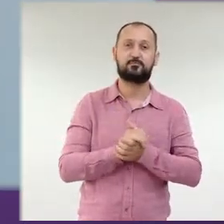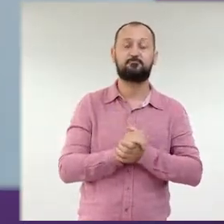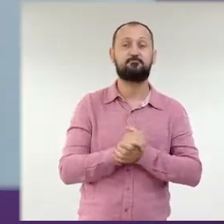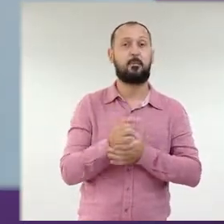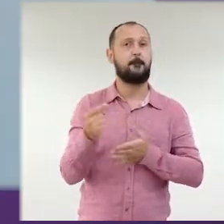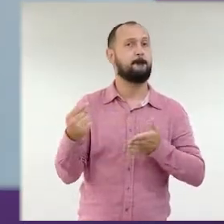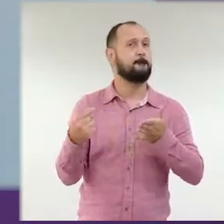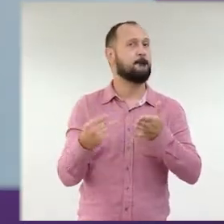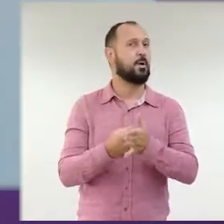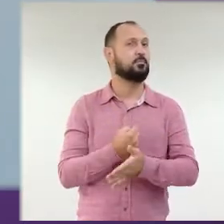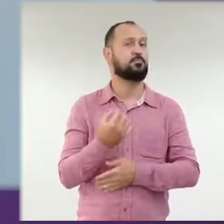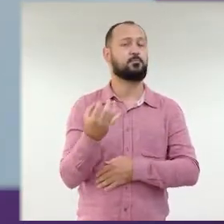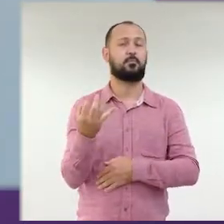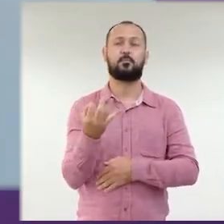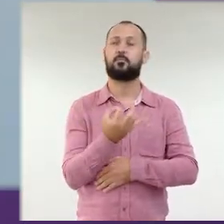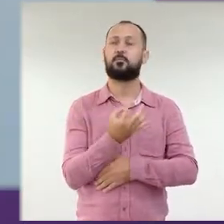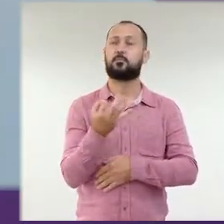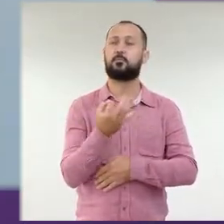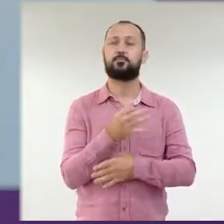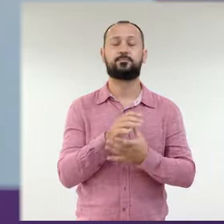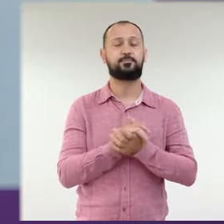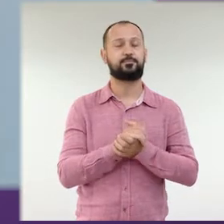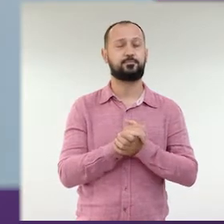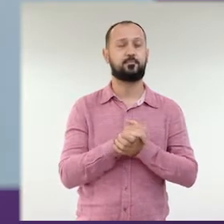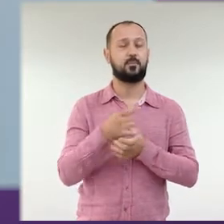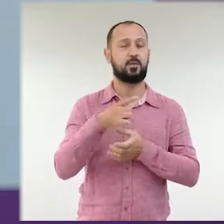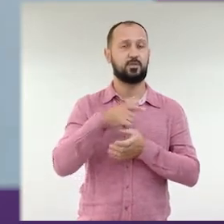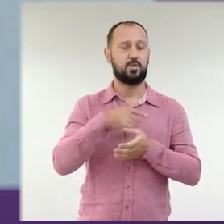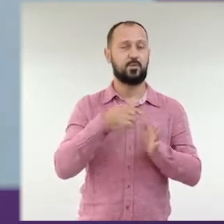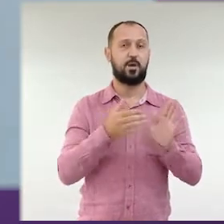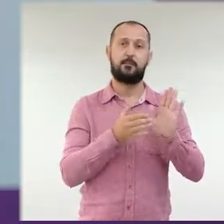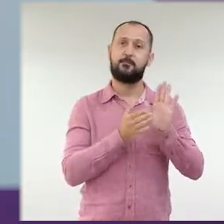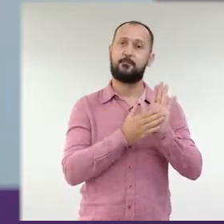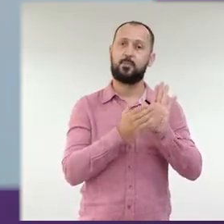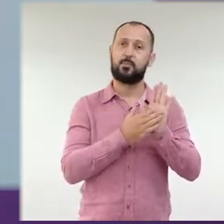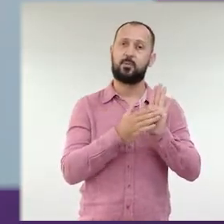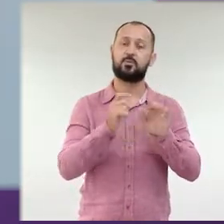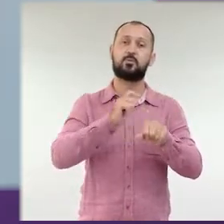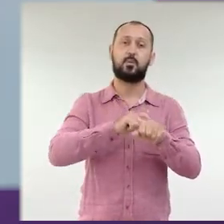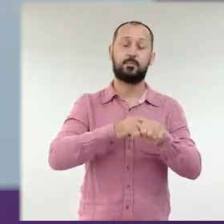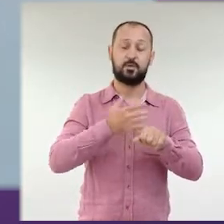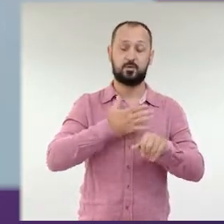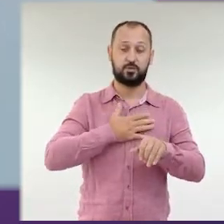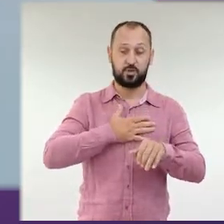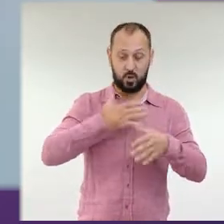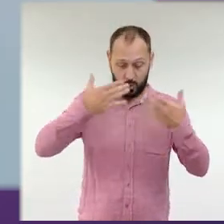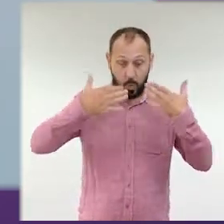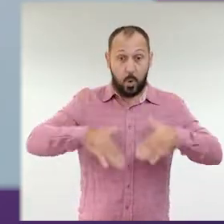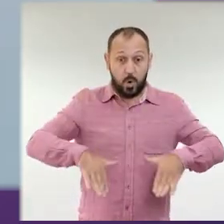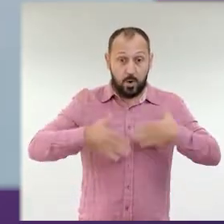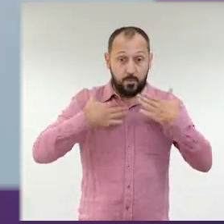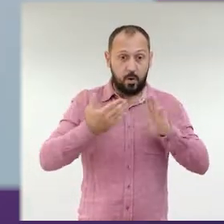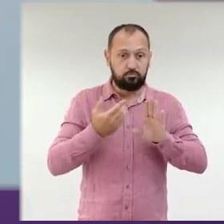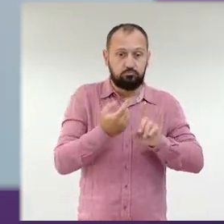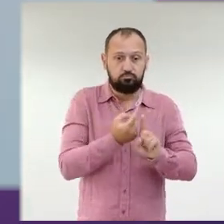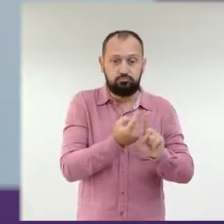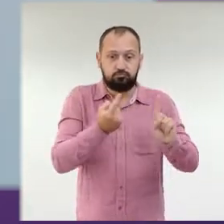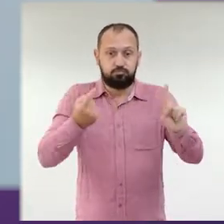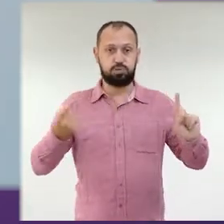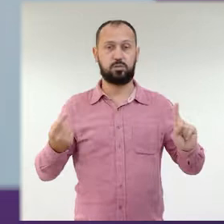Excelente pergunta. Então, quando a gente inicia uma proposta de distanciamento físico, aonde a